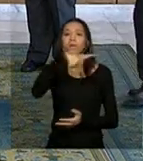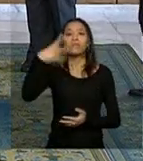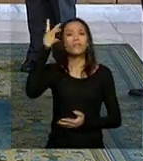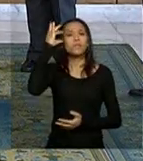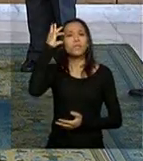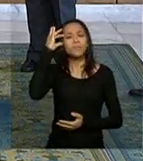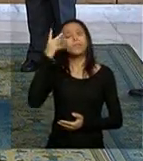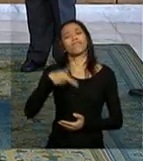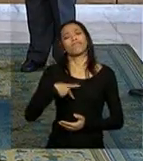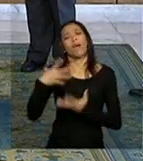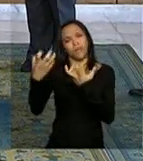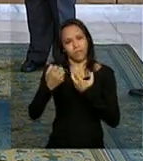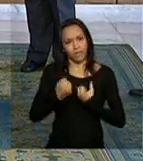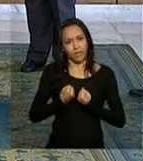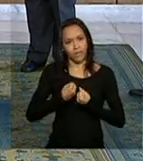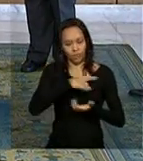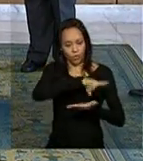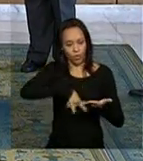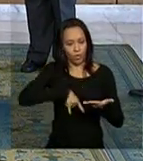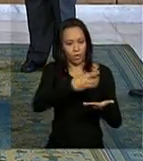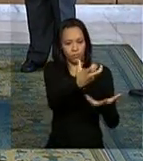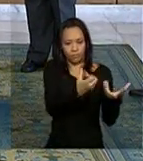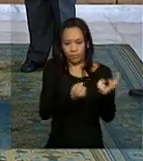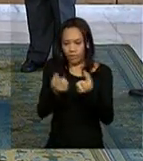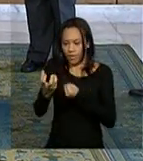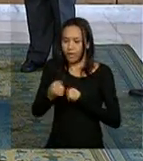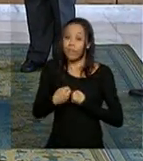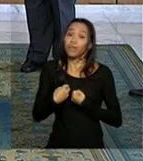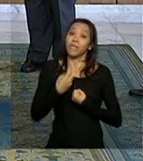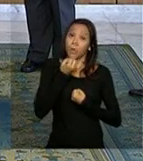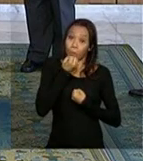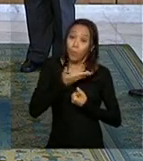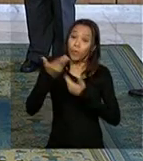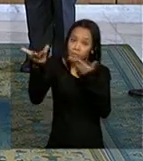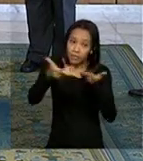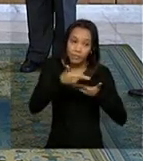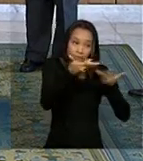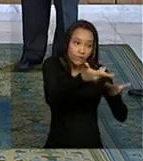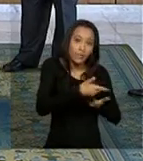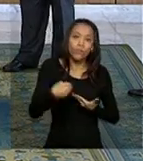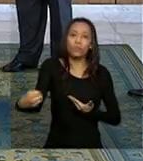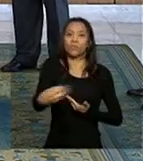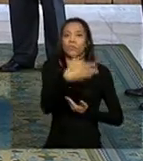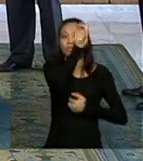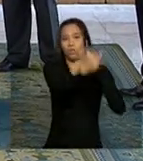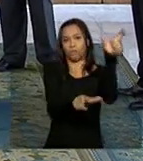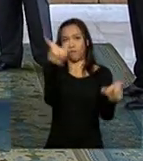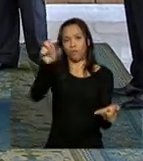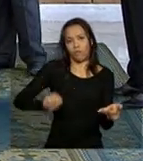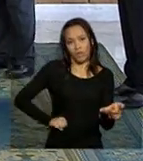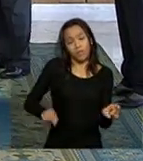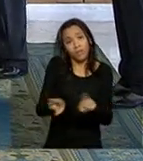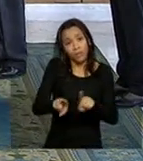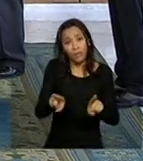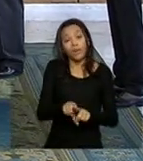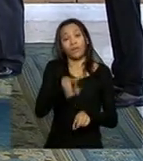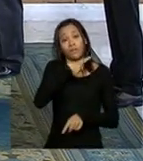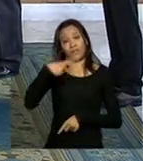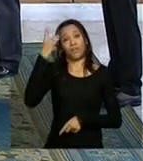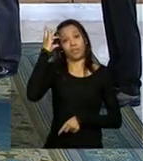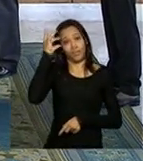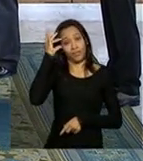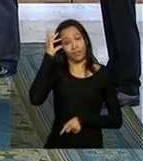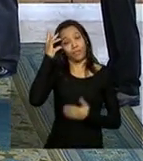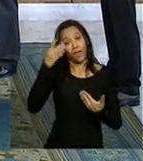deseja também, recebe as cartas credenciais, deseja boas-vindas aos novos embaixadores e ela também é